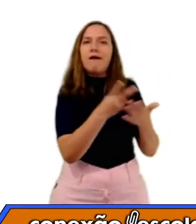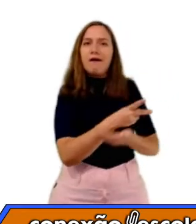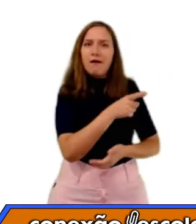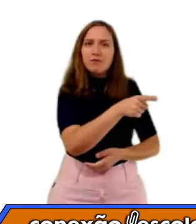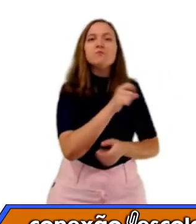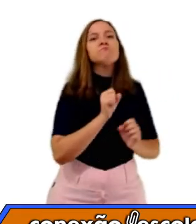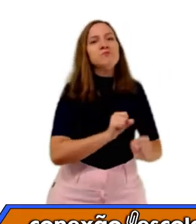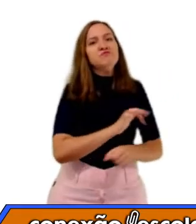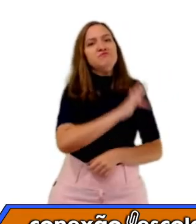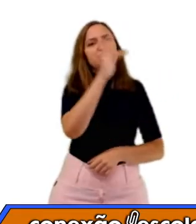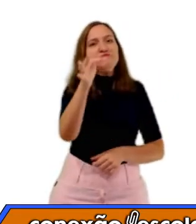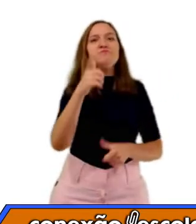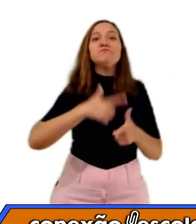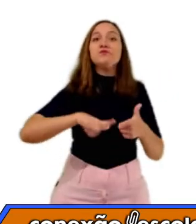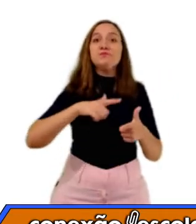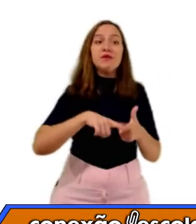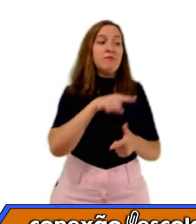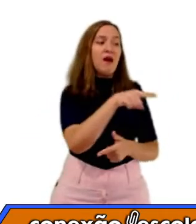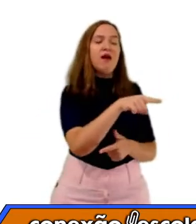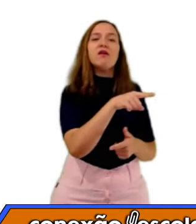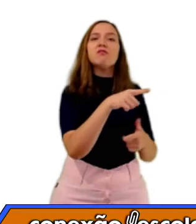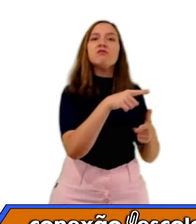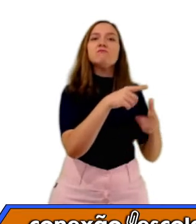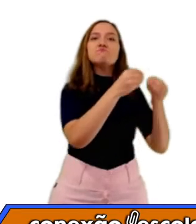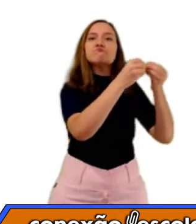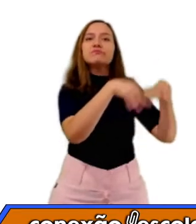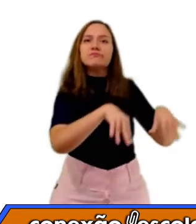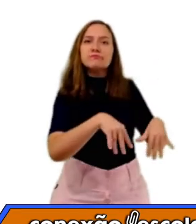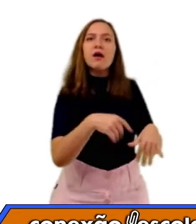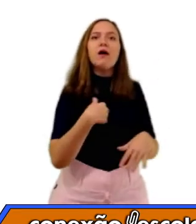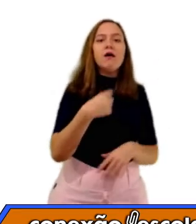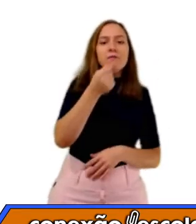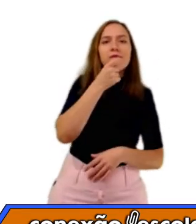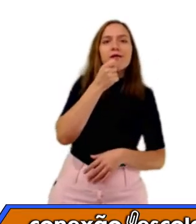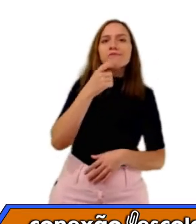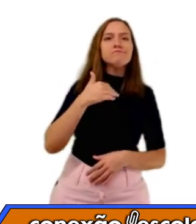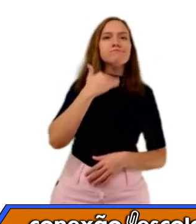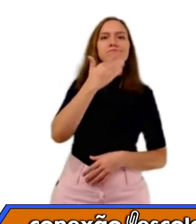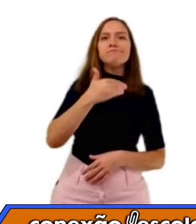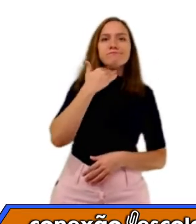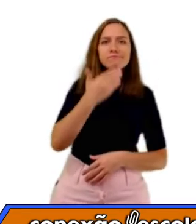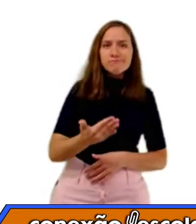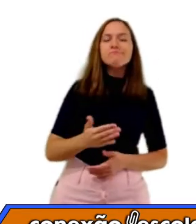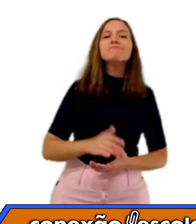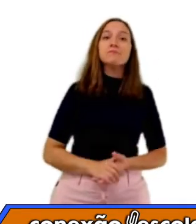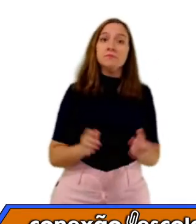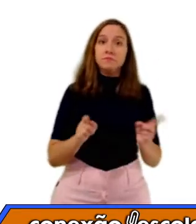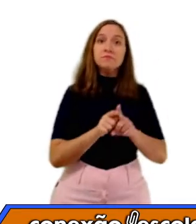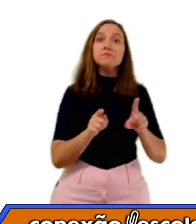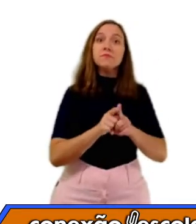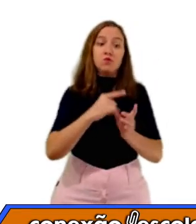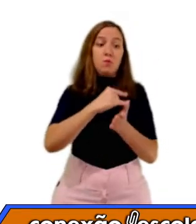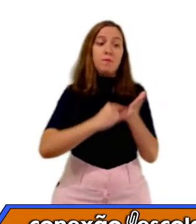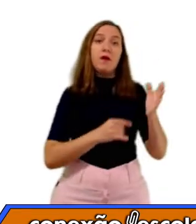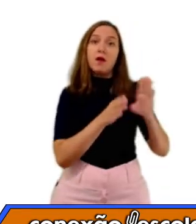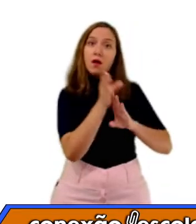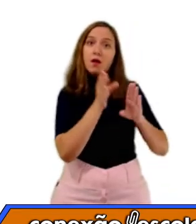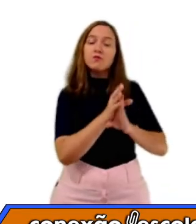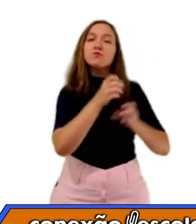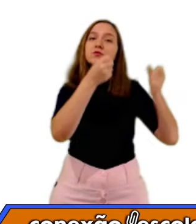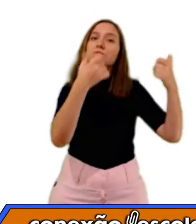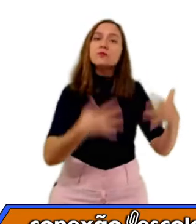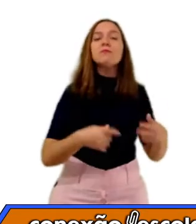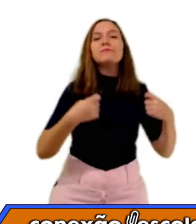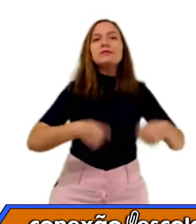vou ter problema, esse remédio vai ser danificado. Algumas bulas, elas nos falam que nós temos que guardar esse remédio em